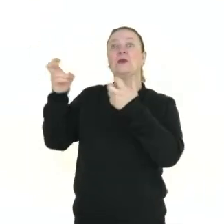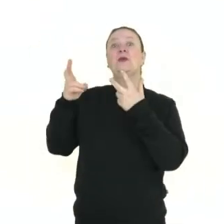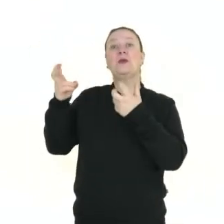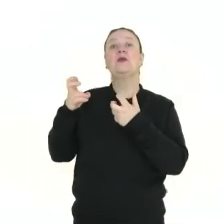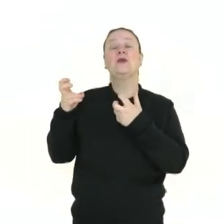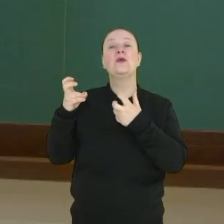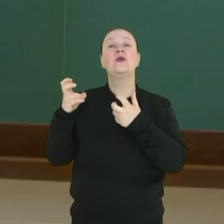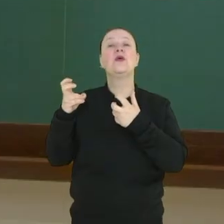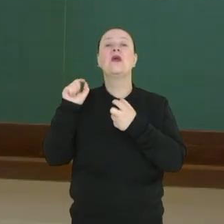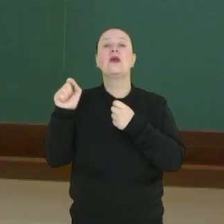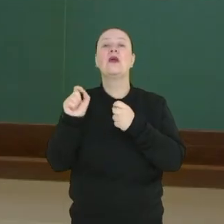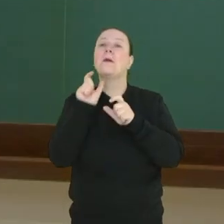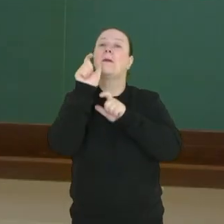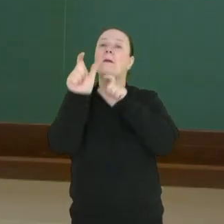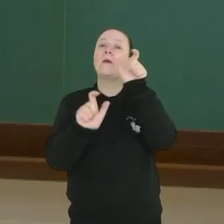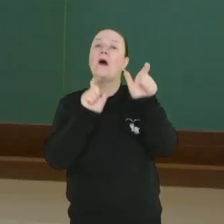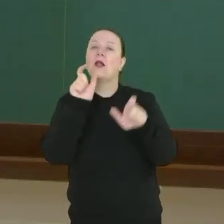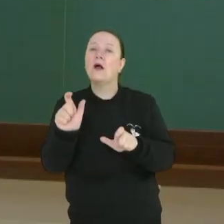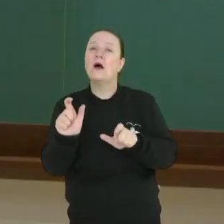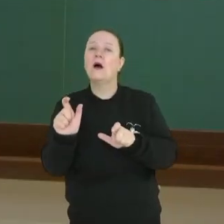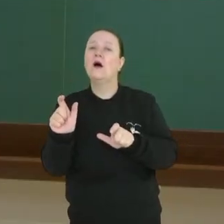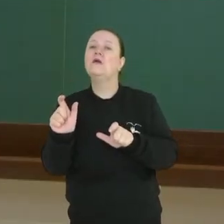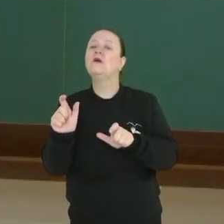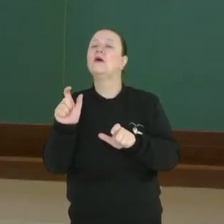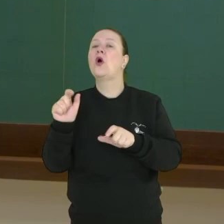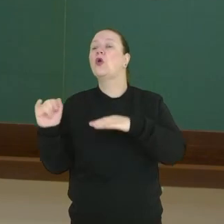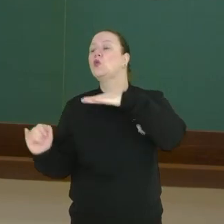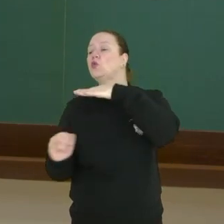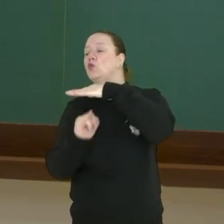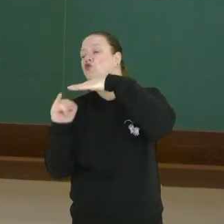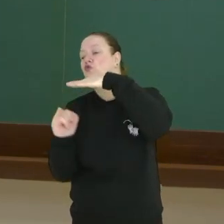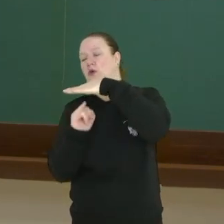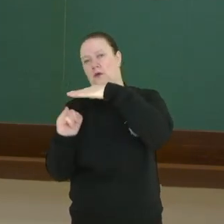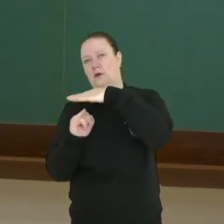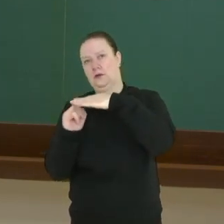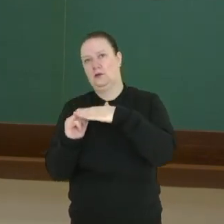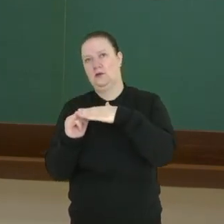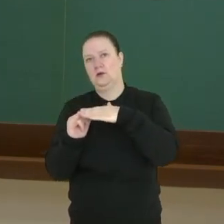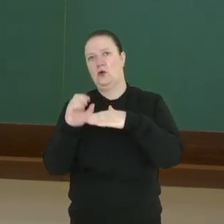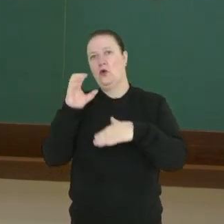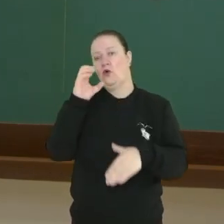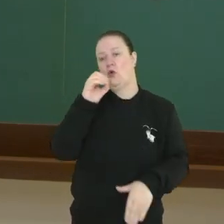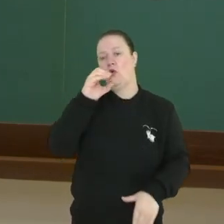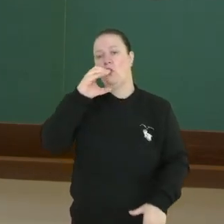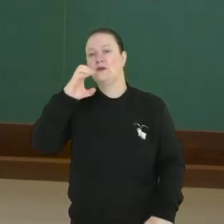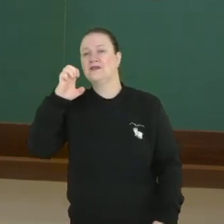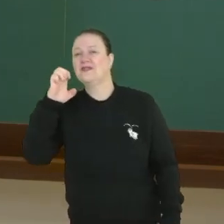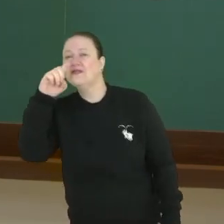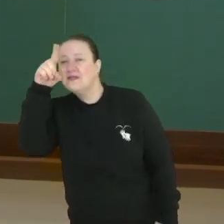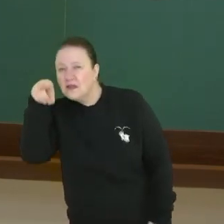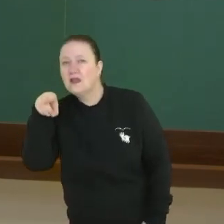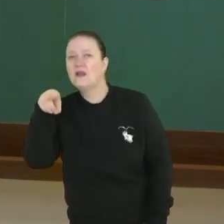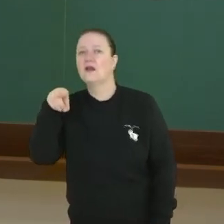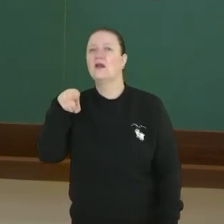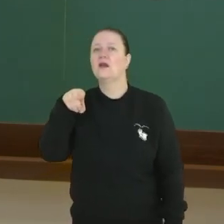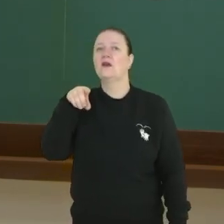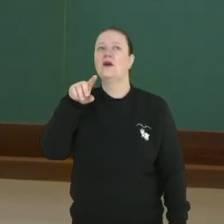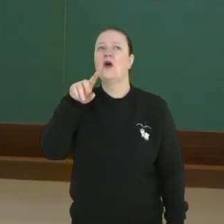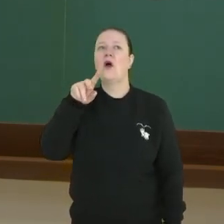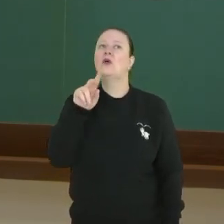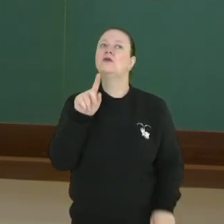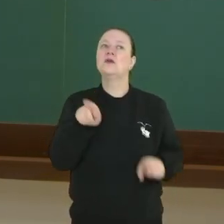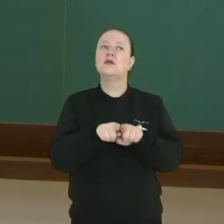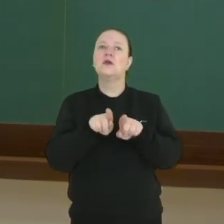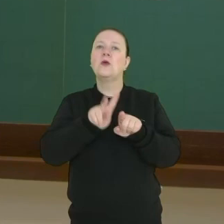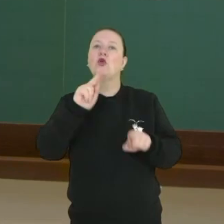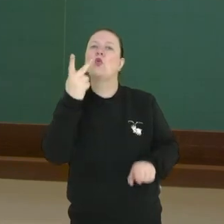norma padrão. Então, o C para o homem apertar. Nessas partes aqui, então, estão de uma forma mais